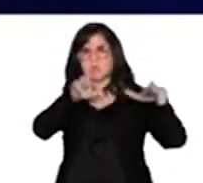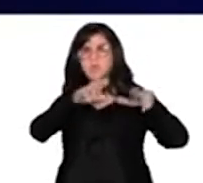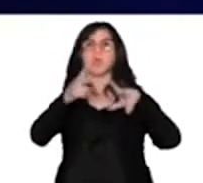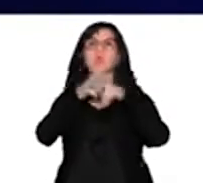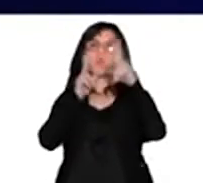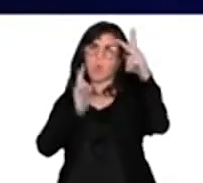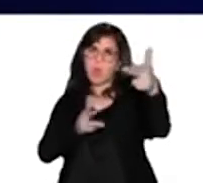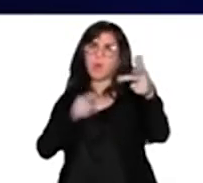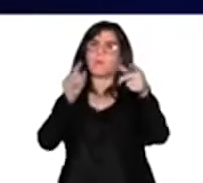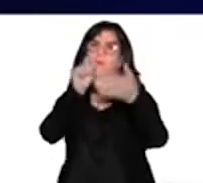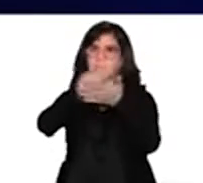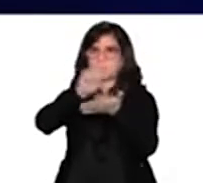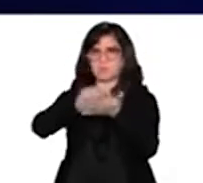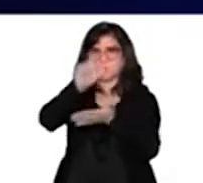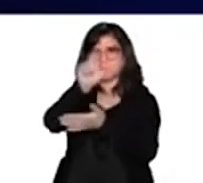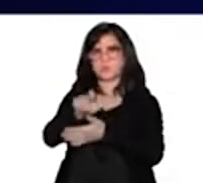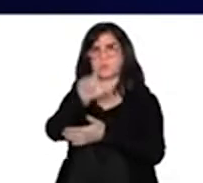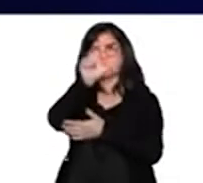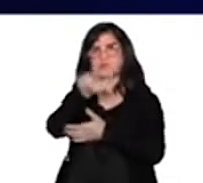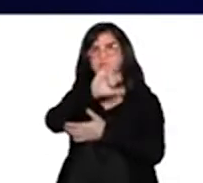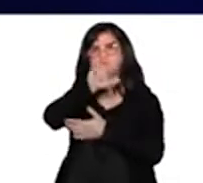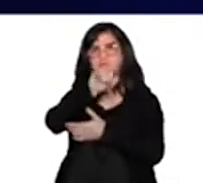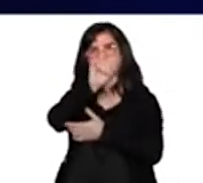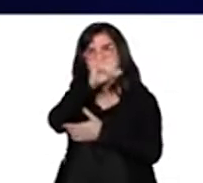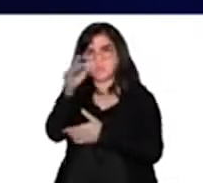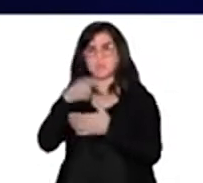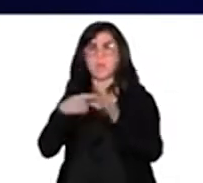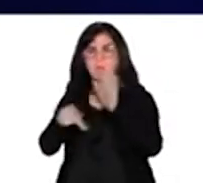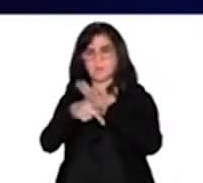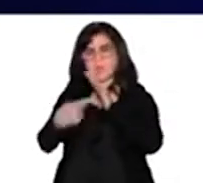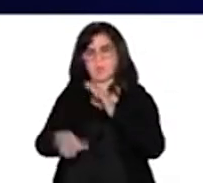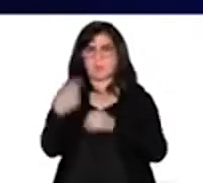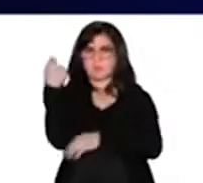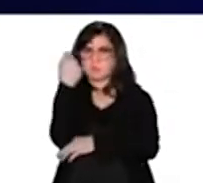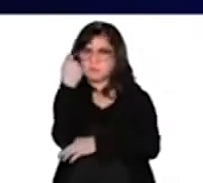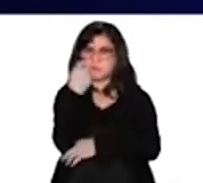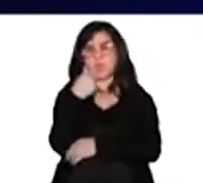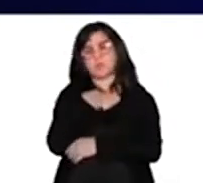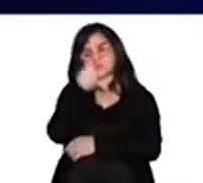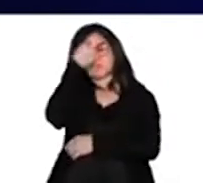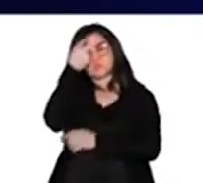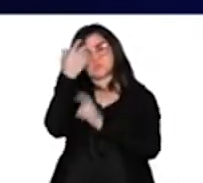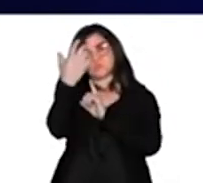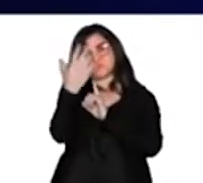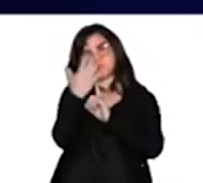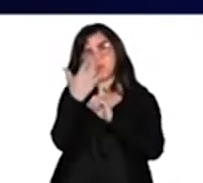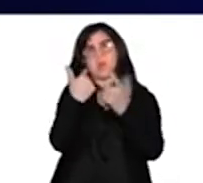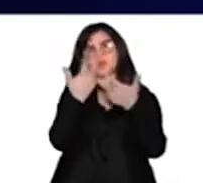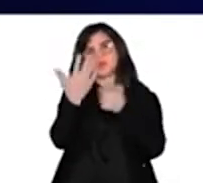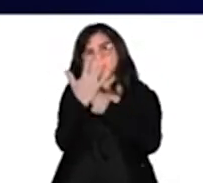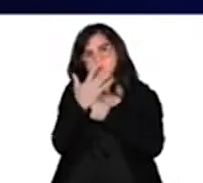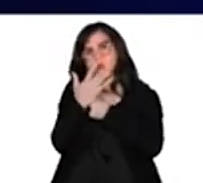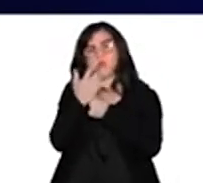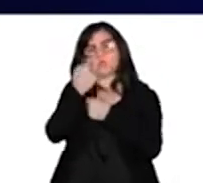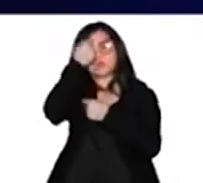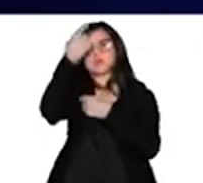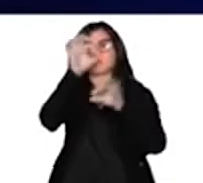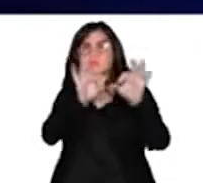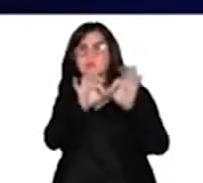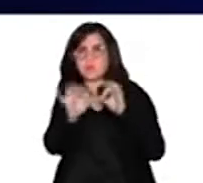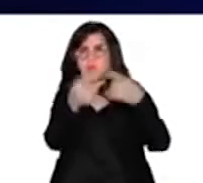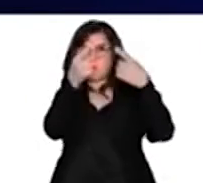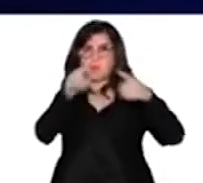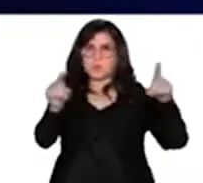então, compositor gaúcho. E foi essa suíte que me inspirou a fazer esse projeto, né, de